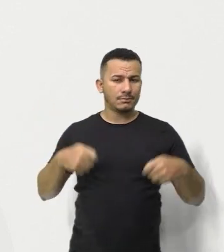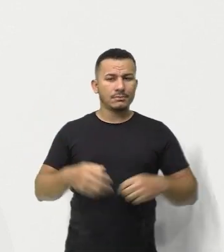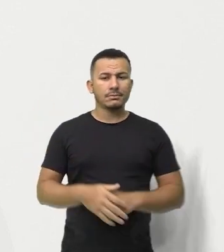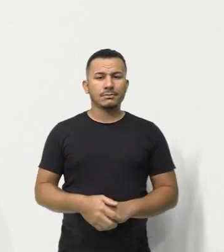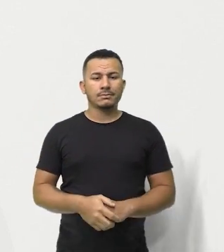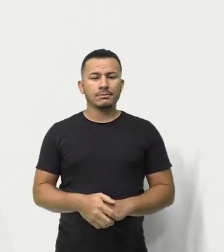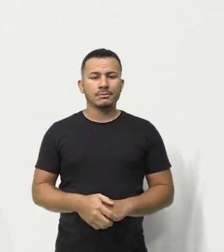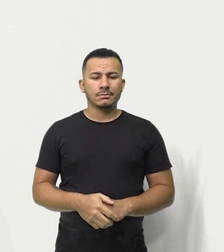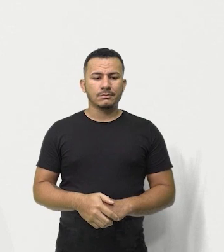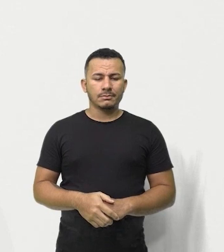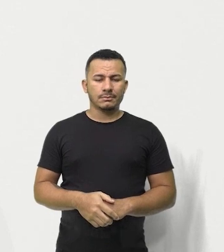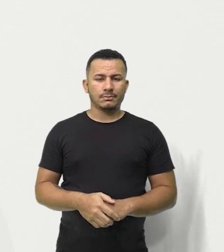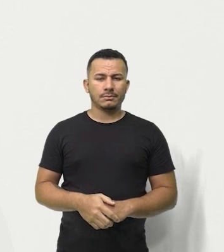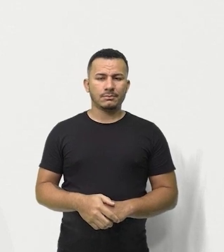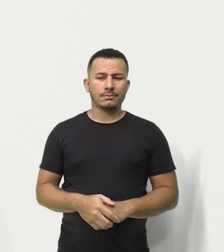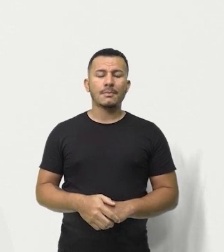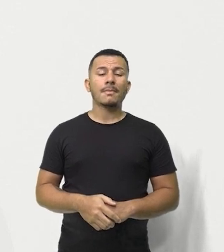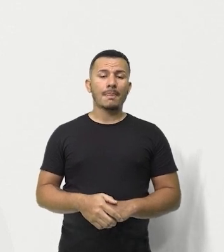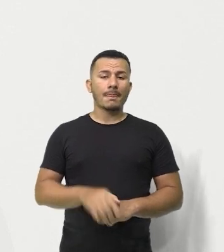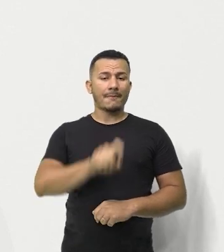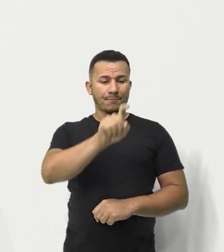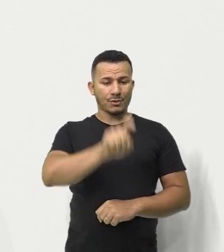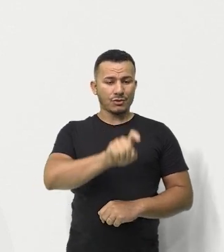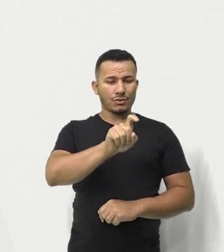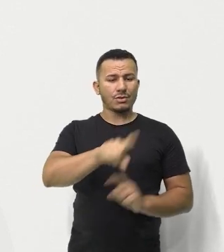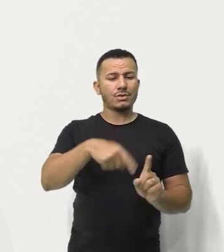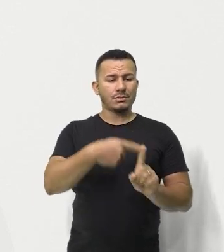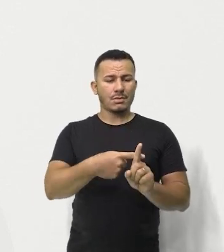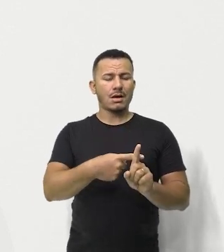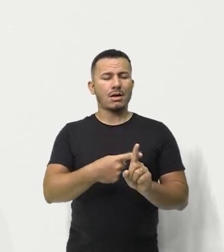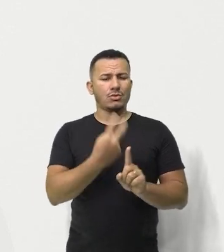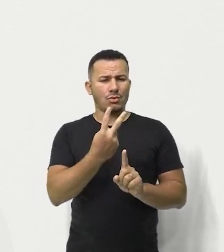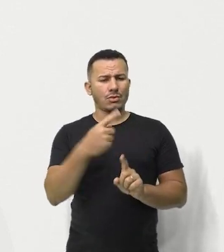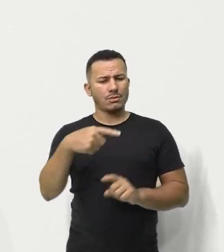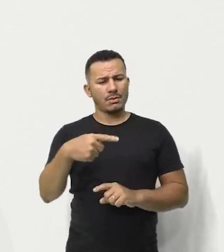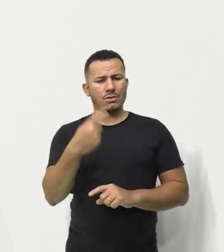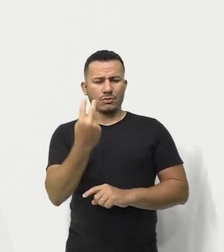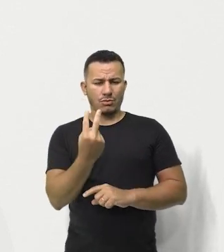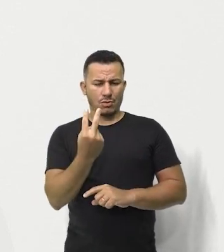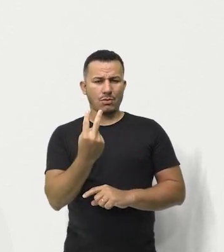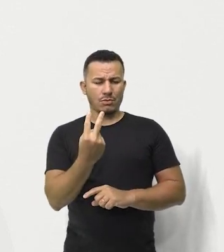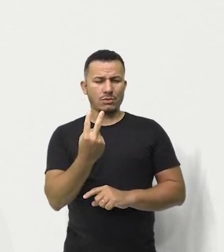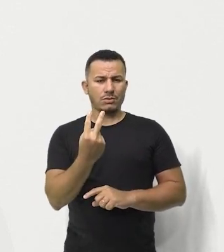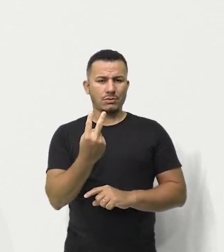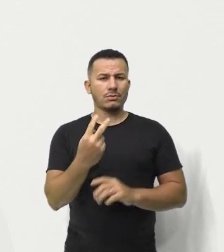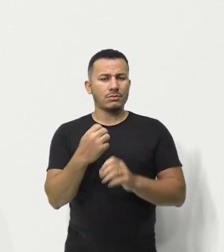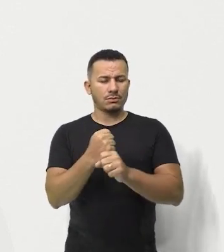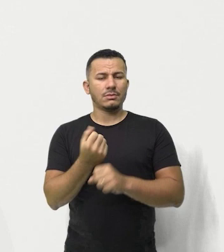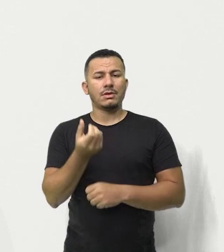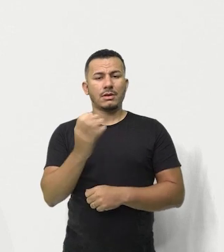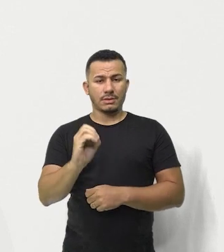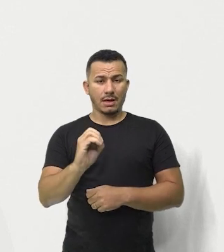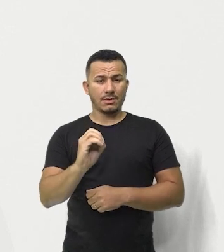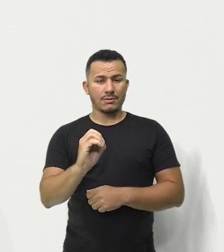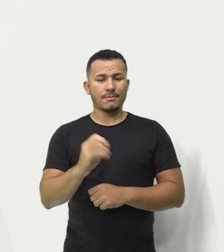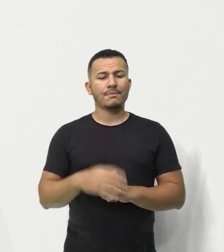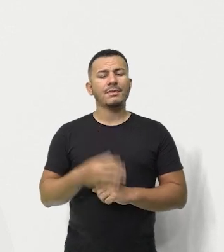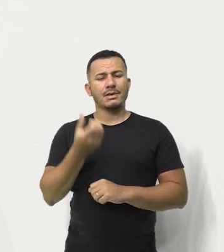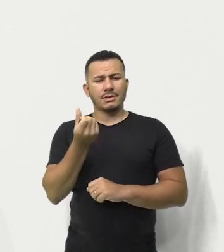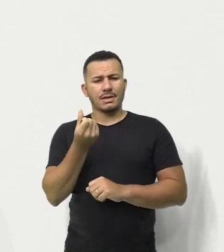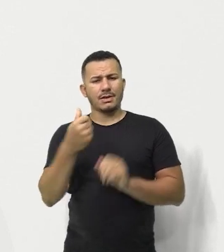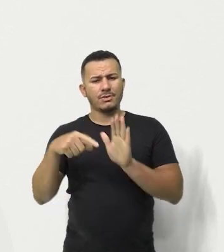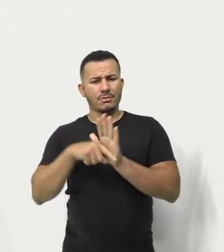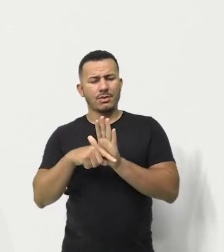olho, como no segundo. Ora, então eu vou ter x mais 2 com menos 2, aqui eu tenho inverso, os inversos se anulam,